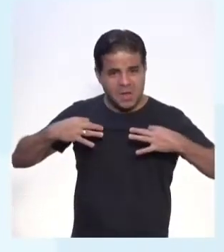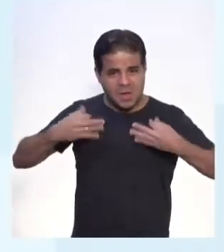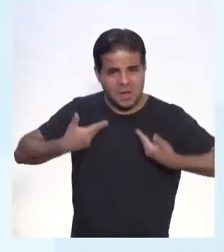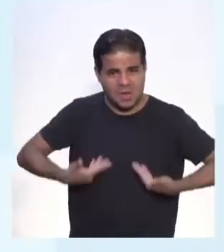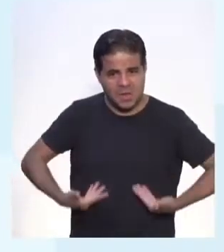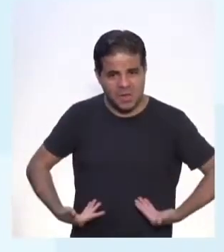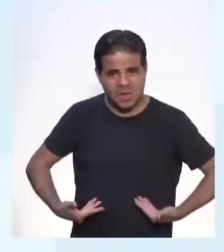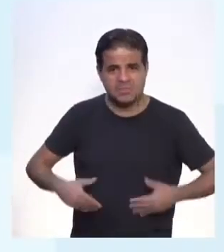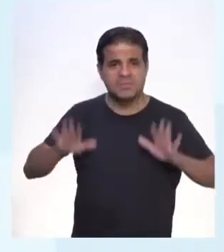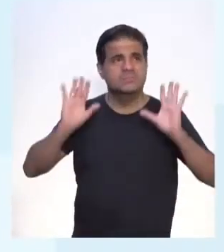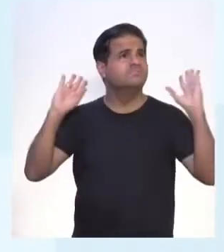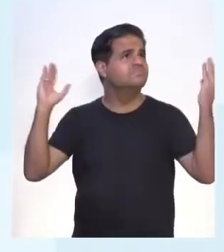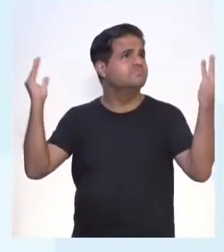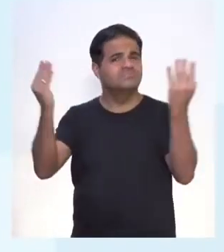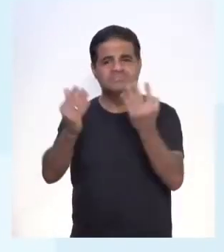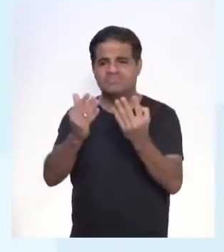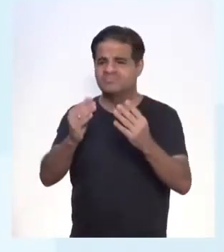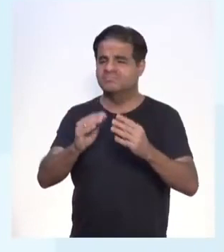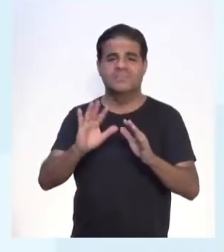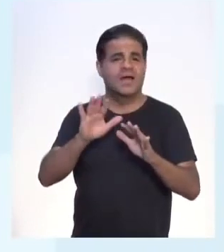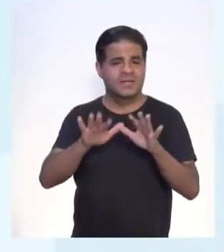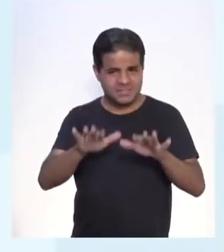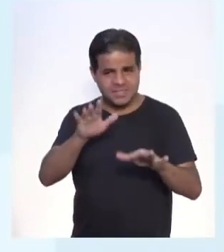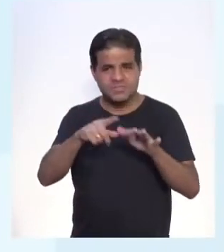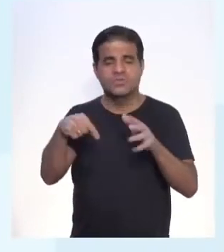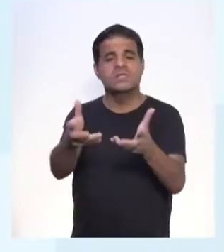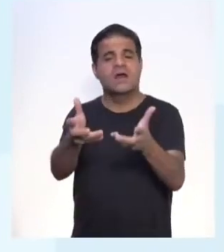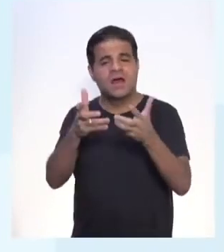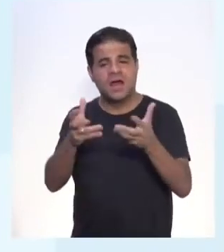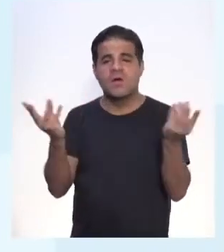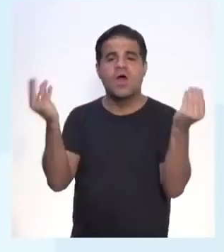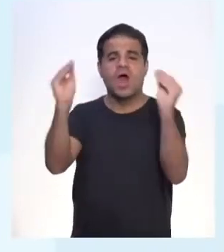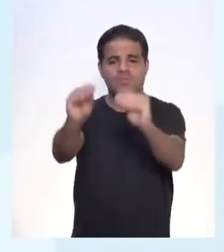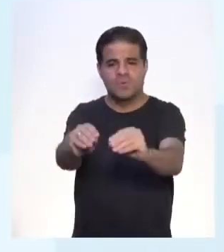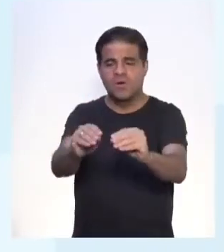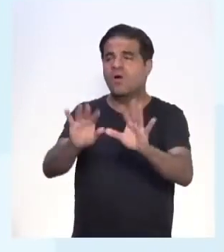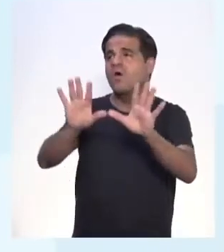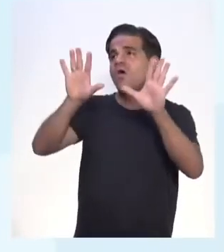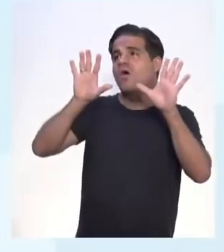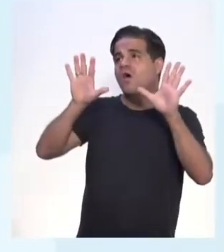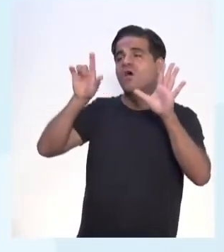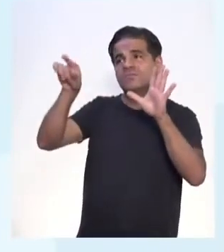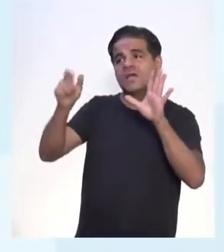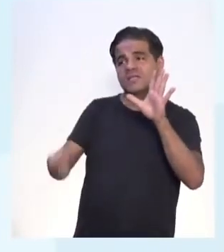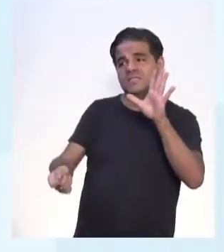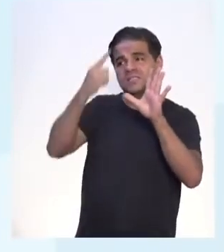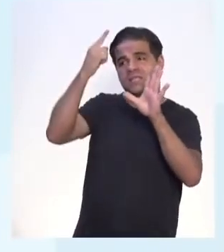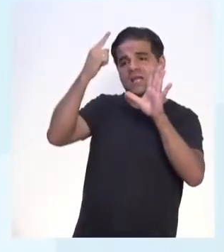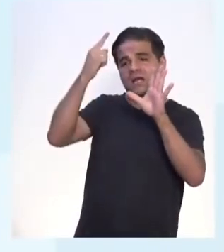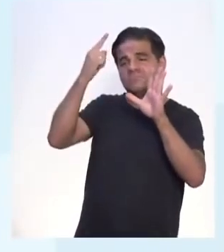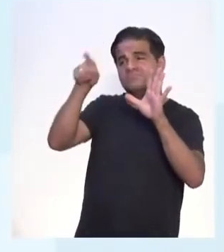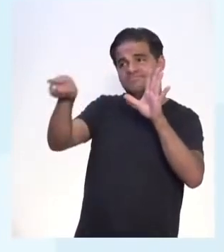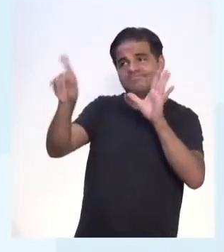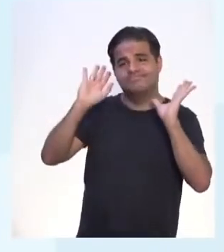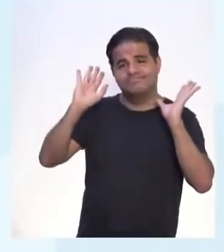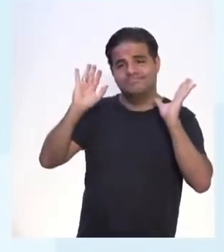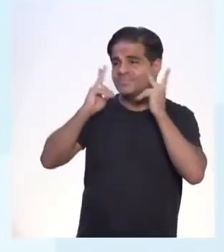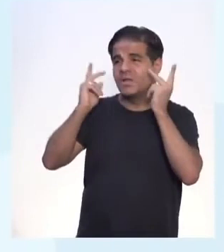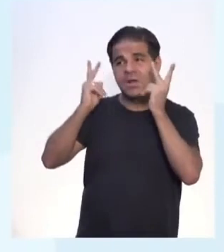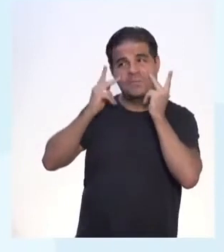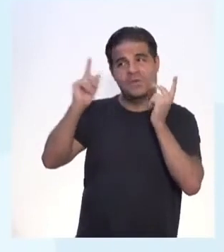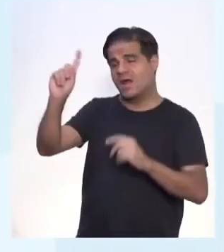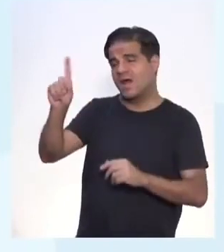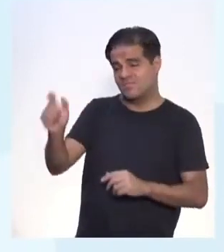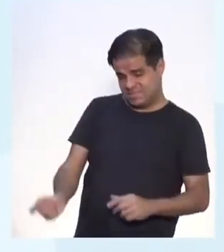tipo de construção. Então, muitas vezes, quando a gente quer colocar essa questão, olha, você é estranho, tá? Isso não é natural,